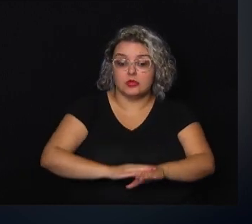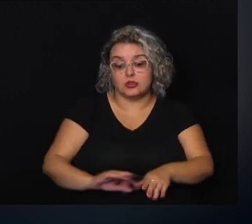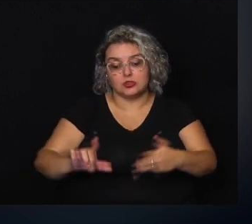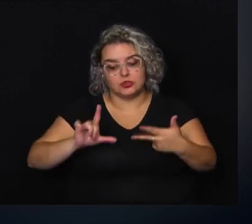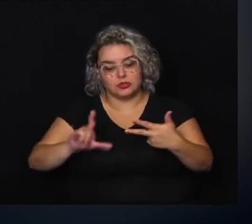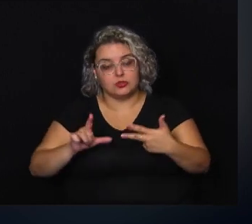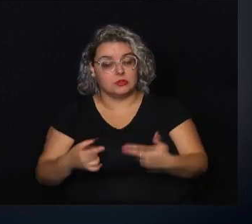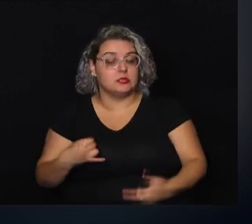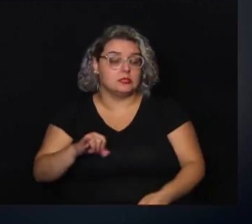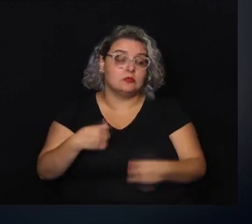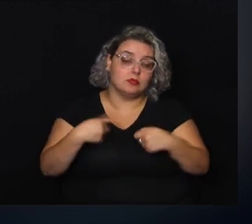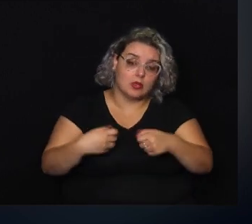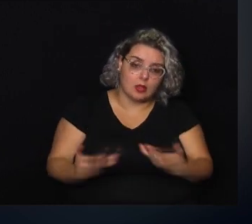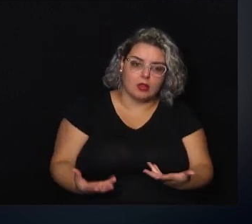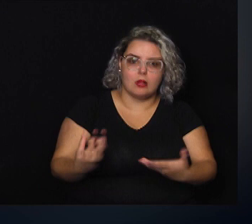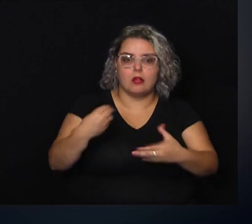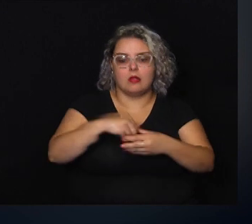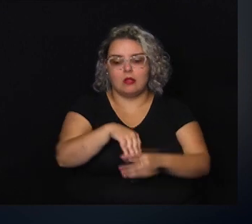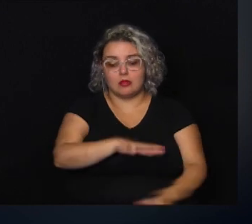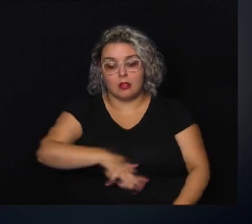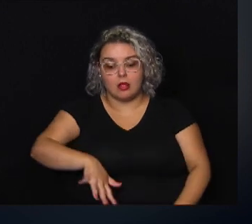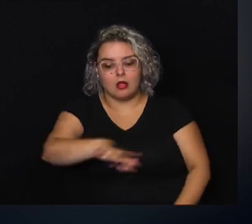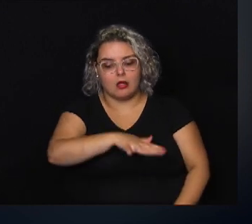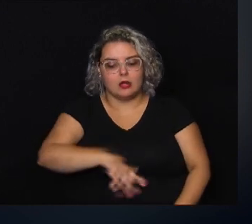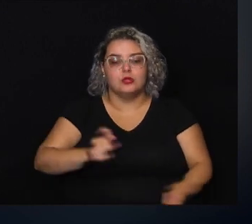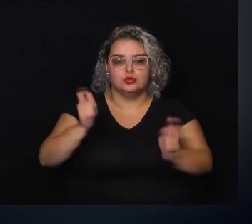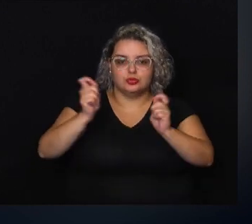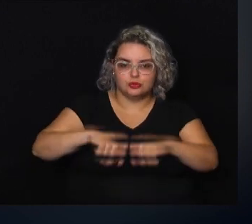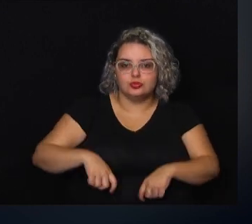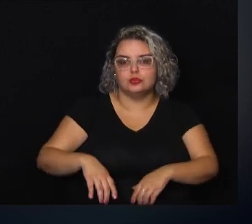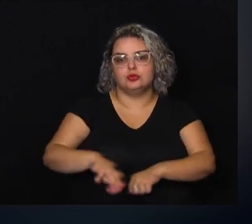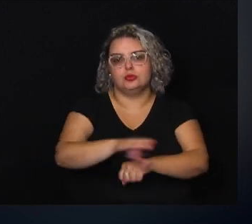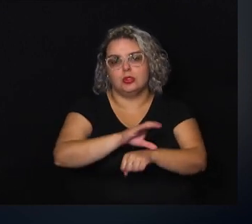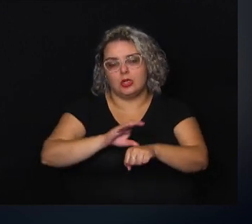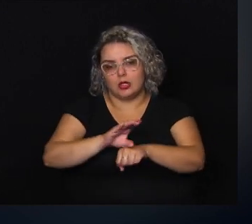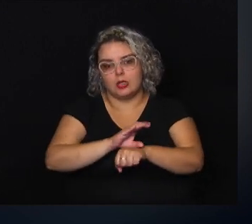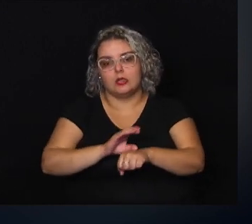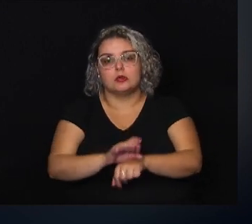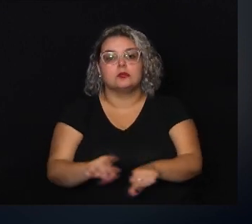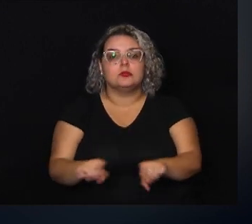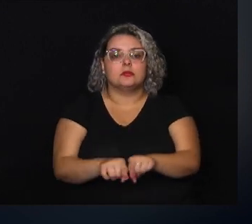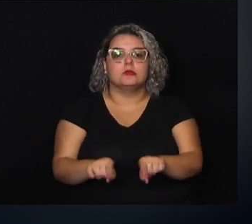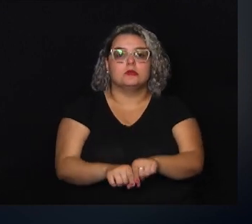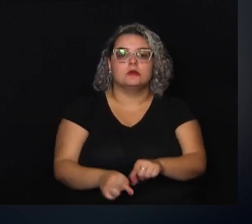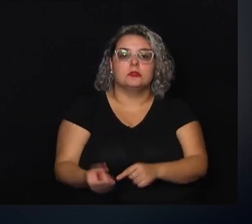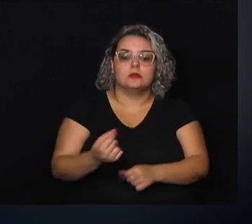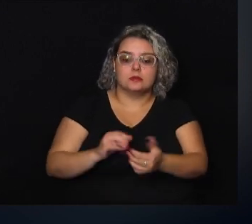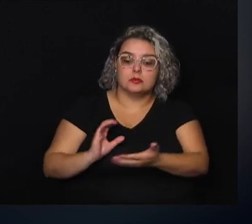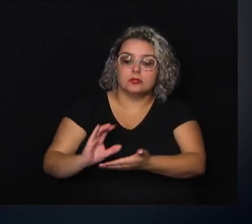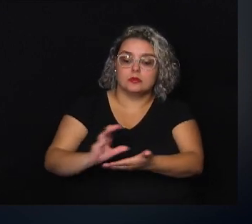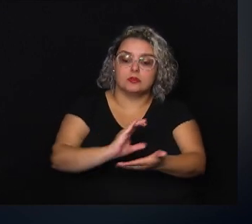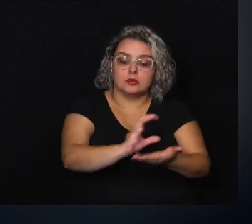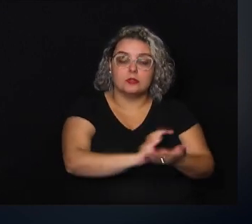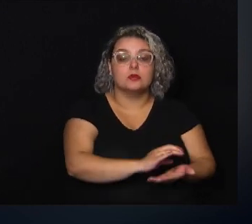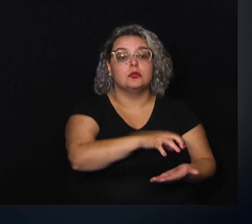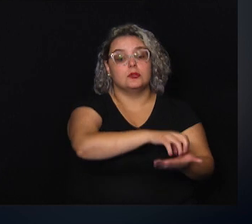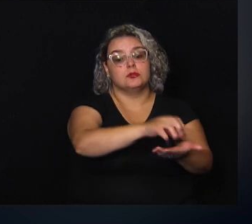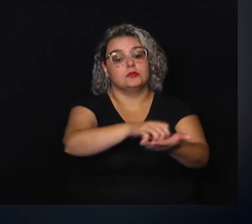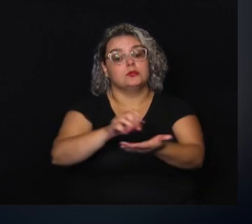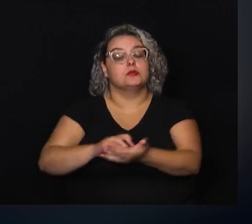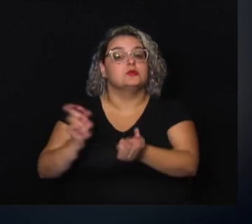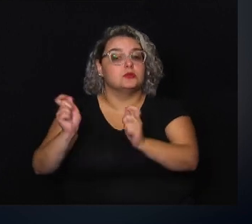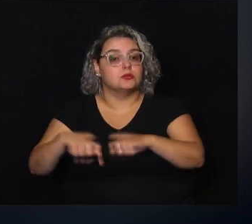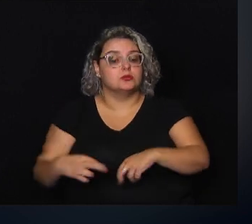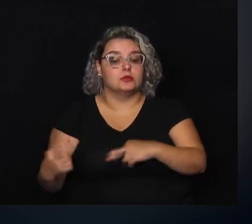for o caso, dentro do âmbito de sua competência constitucional, além de encaminhar aos órgãos competentes para apuração